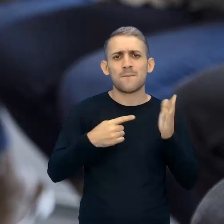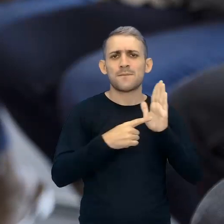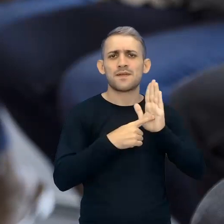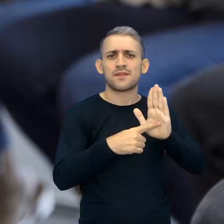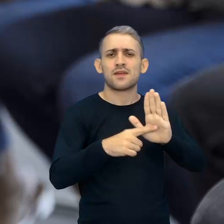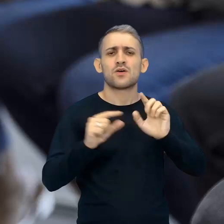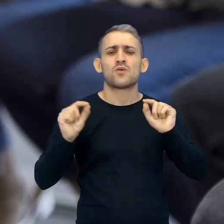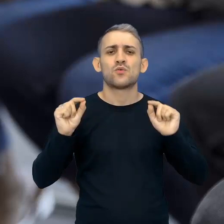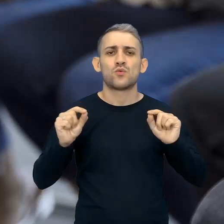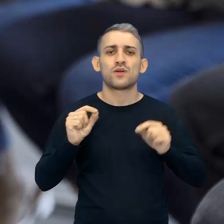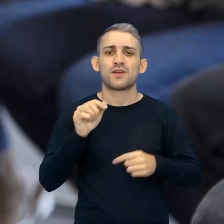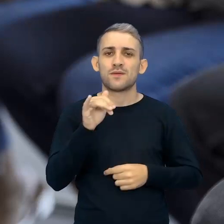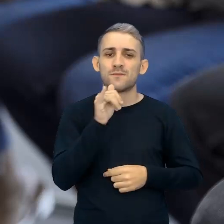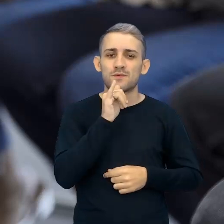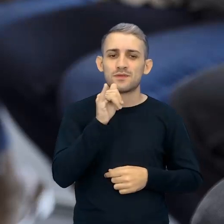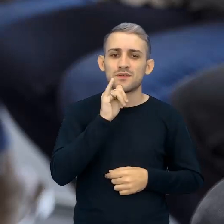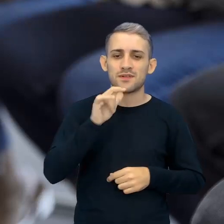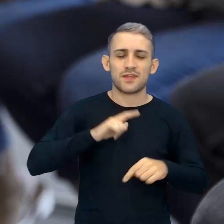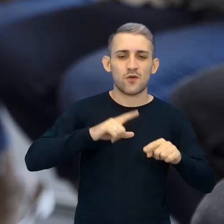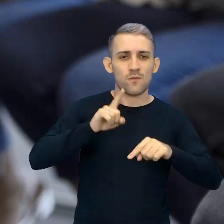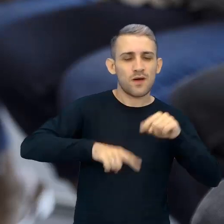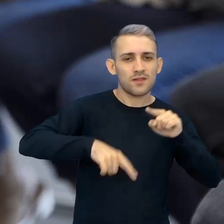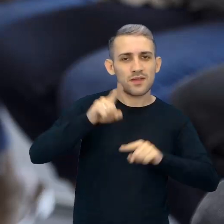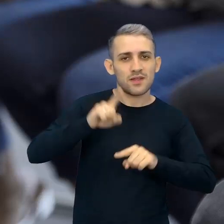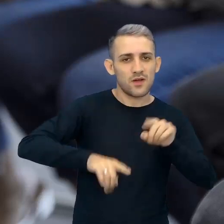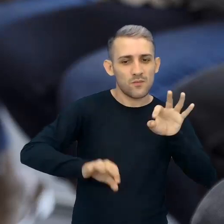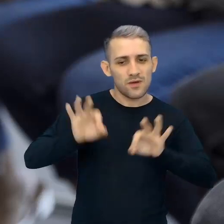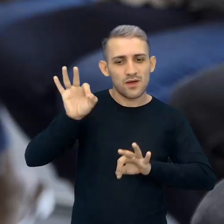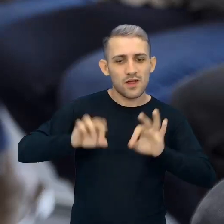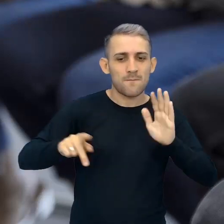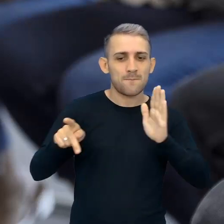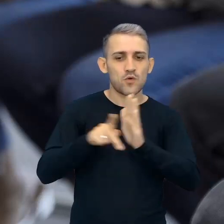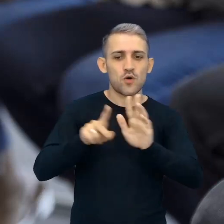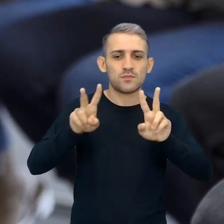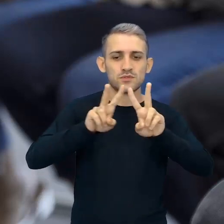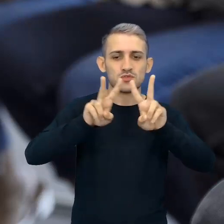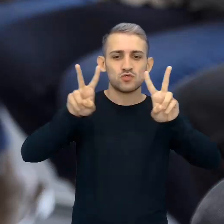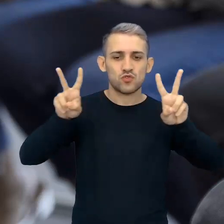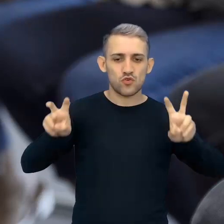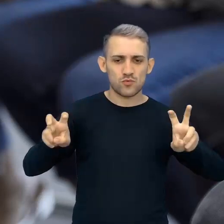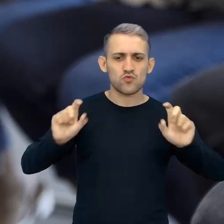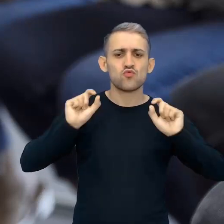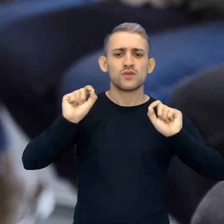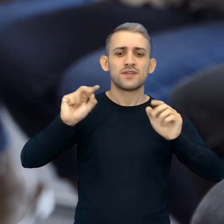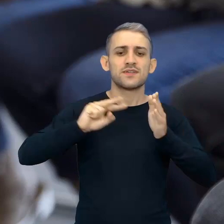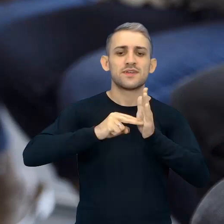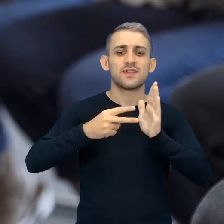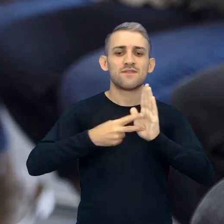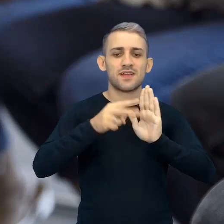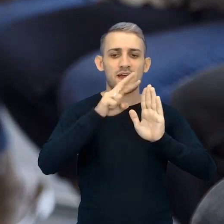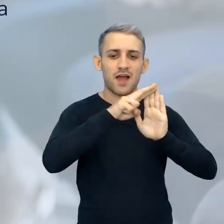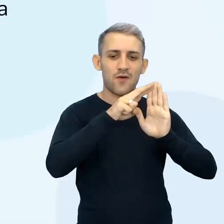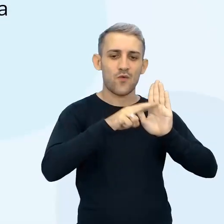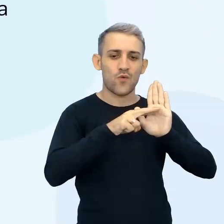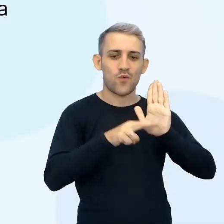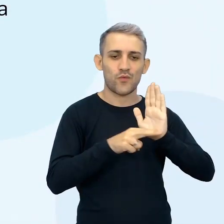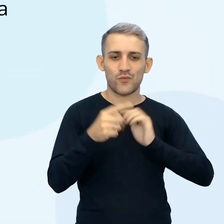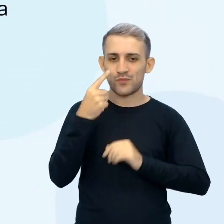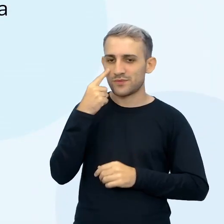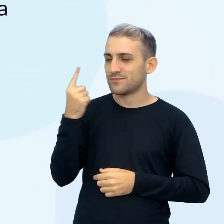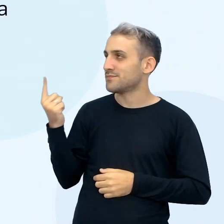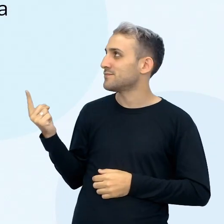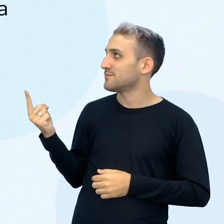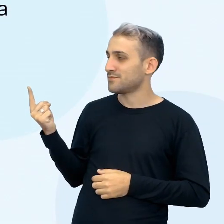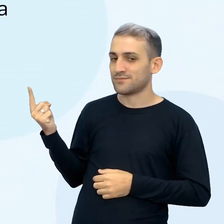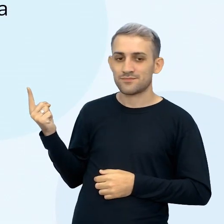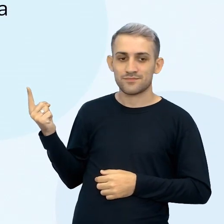aqui o que o material que eu preparei trouxe sobre uma definição do que é ser roteirista. Vamos lá. Então, com a